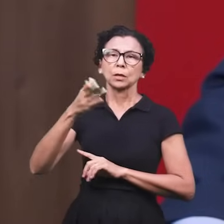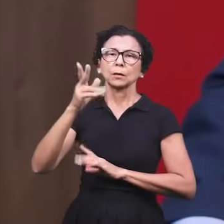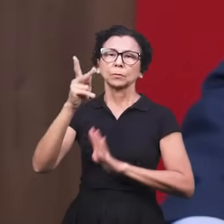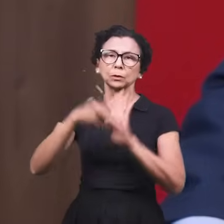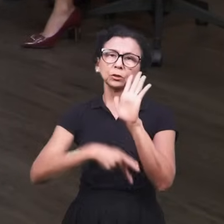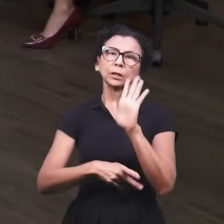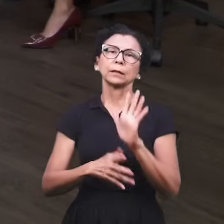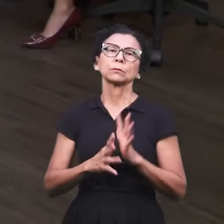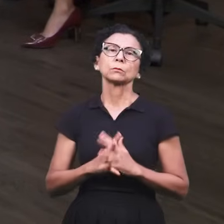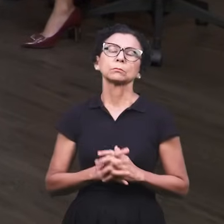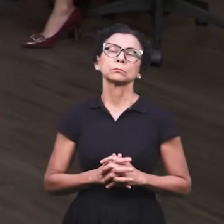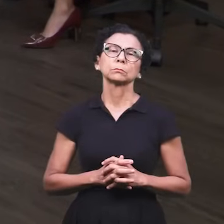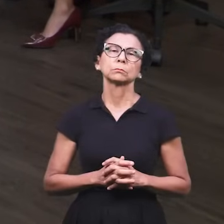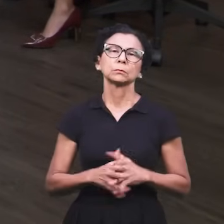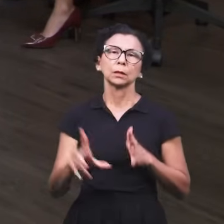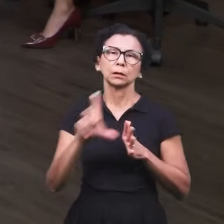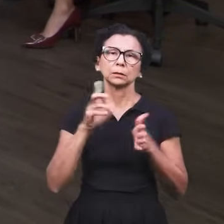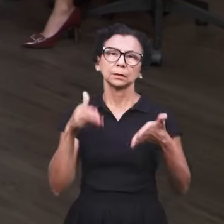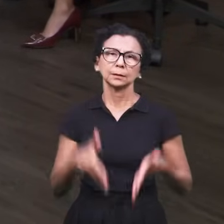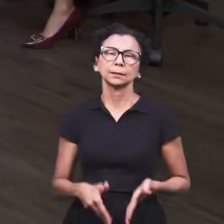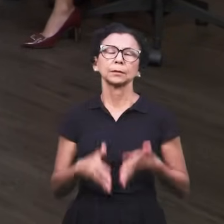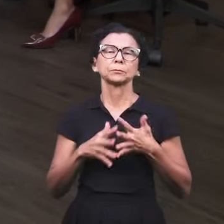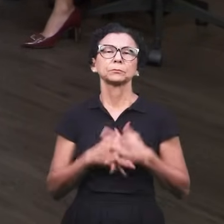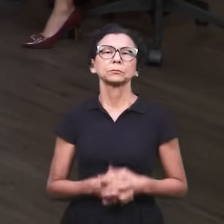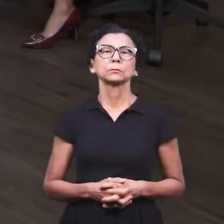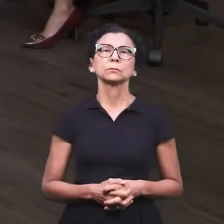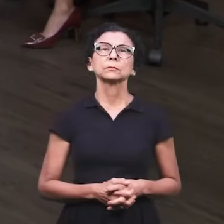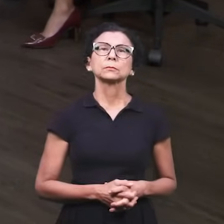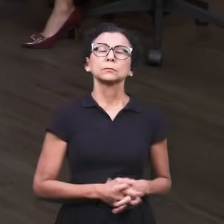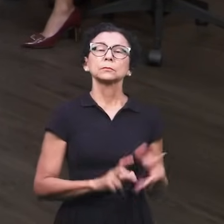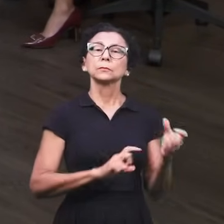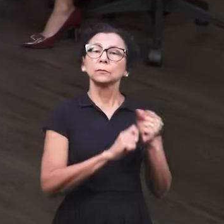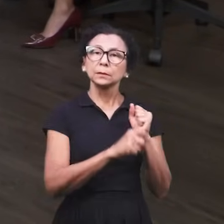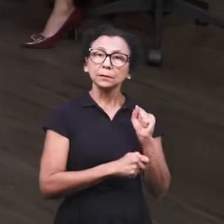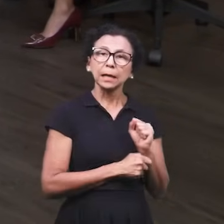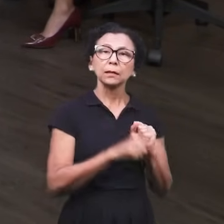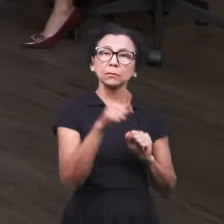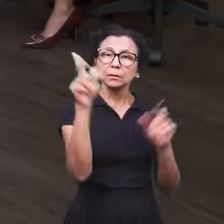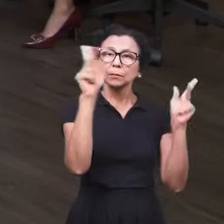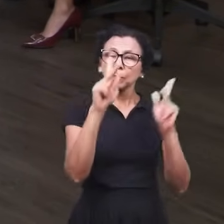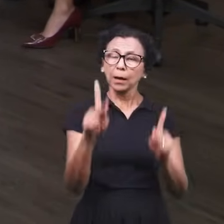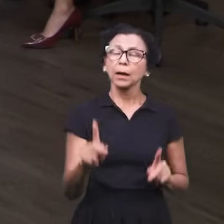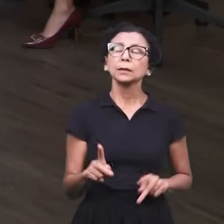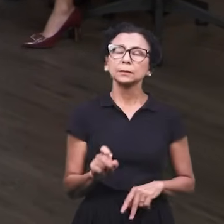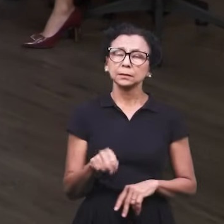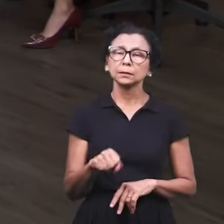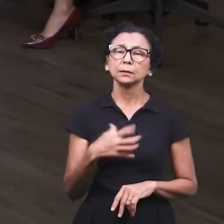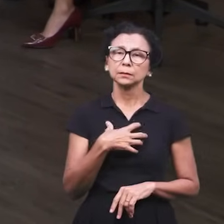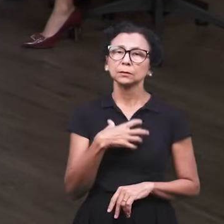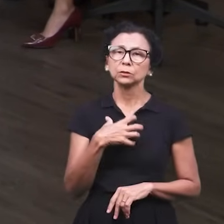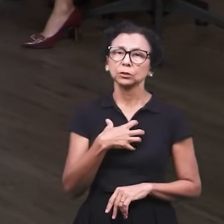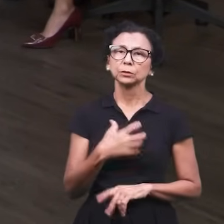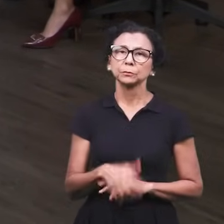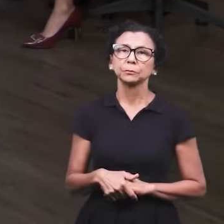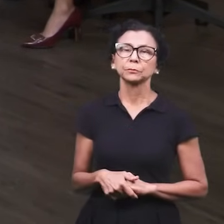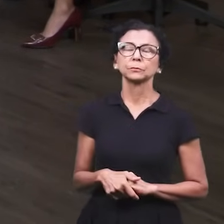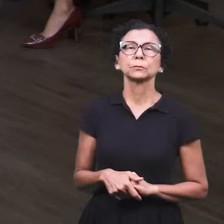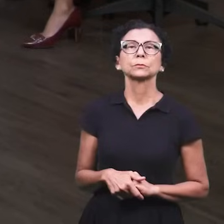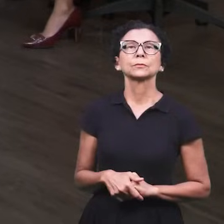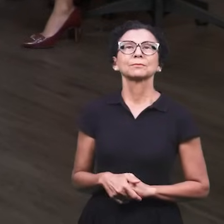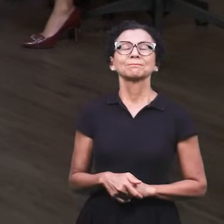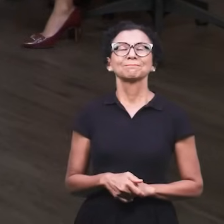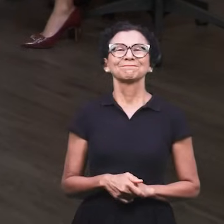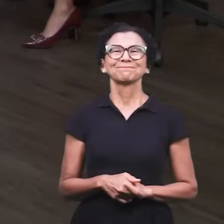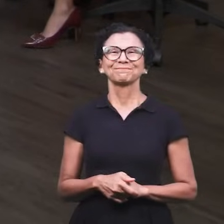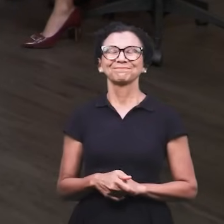fé. É um mistério. É um mistério. E ele vai conservar em paz. Amém. Ele vai operar isso. Glórias ao nome do Senhor. Bem,